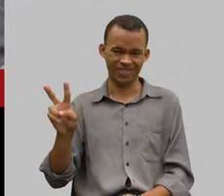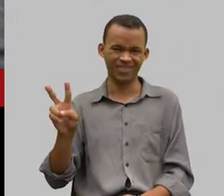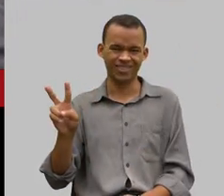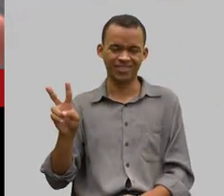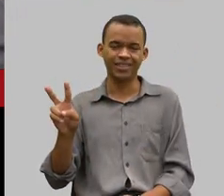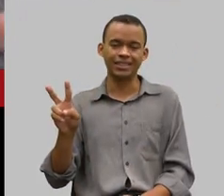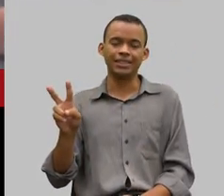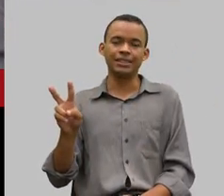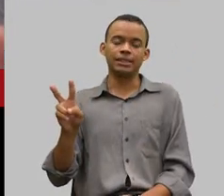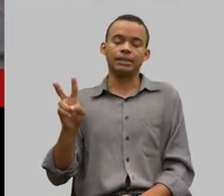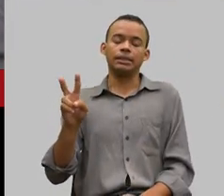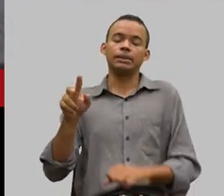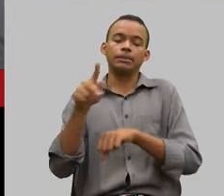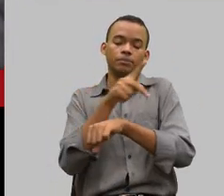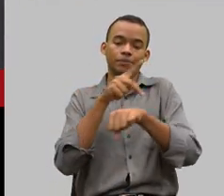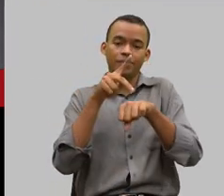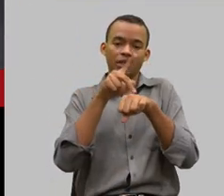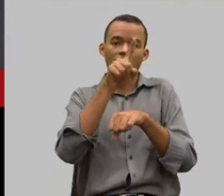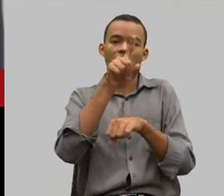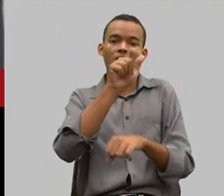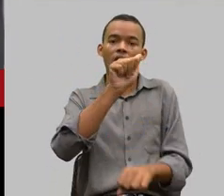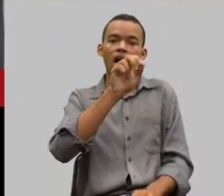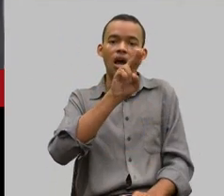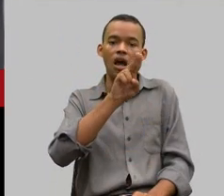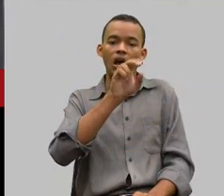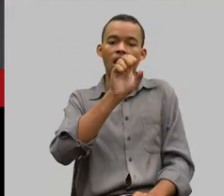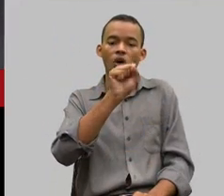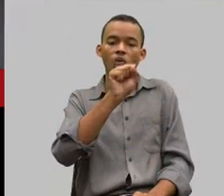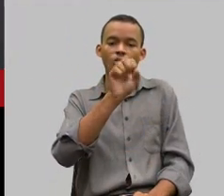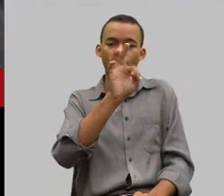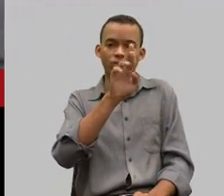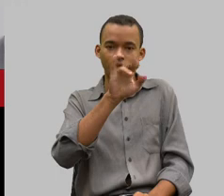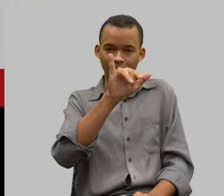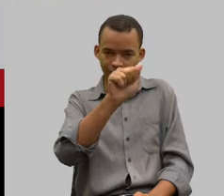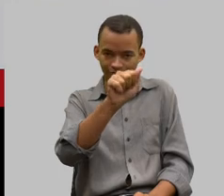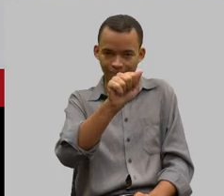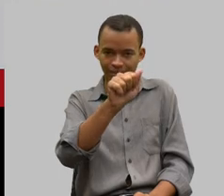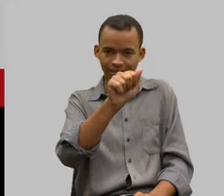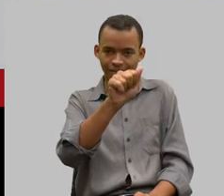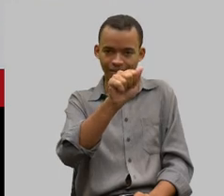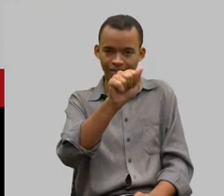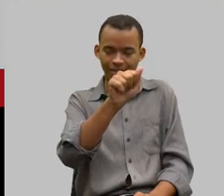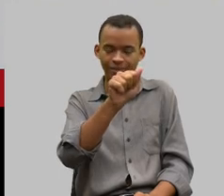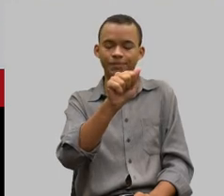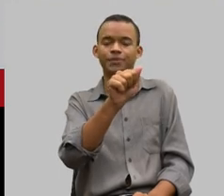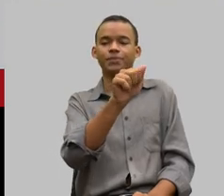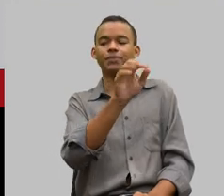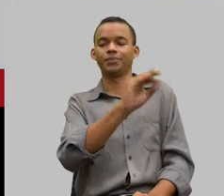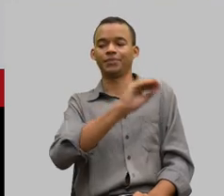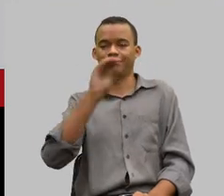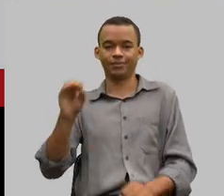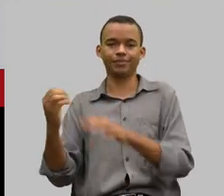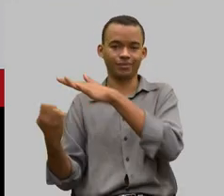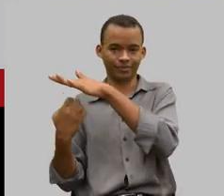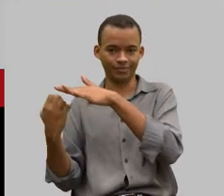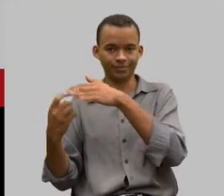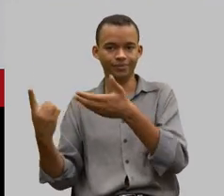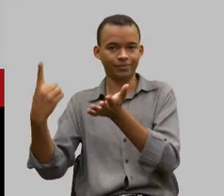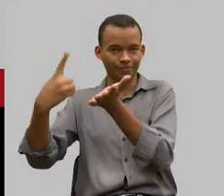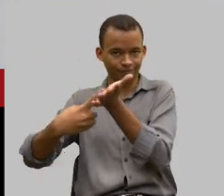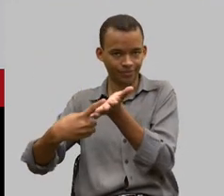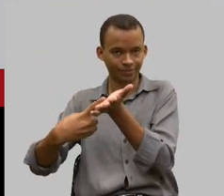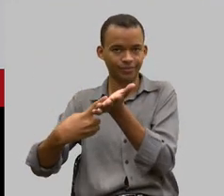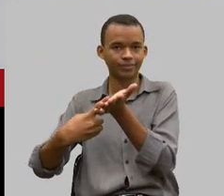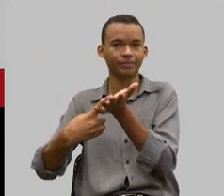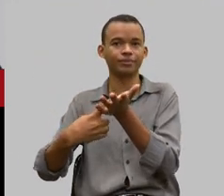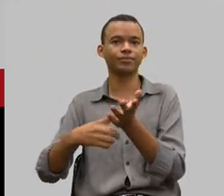na Áustria o primeiro pedido é falar que Valadares está preparado para receber mais um bis precisar então a porta tá aberta